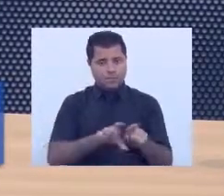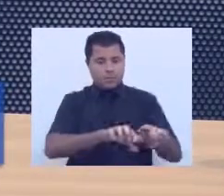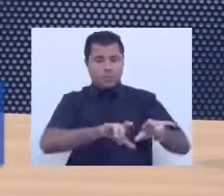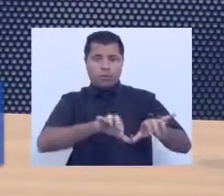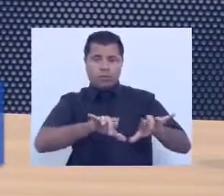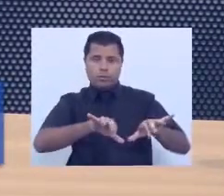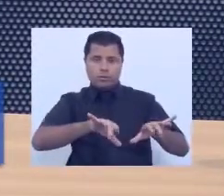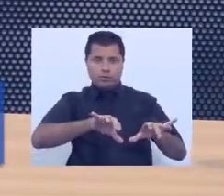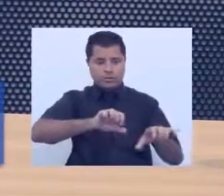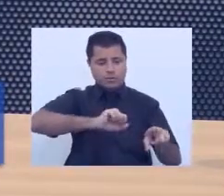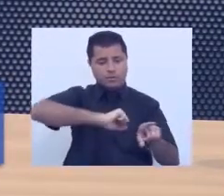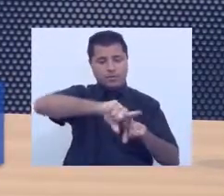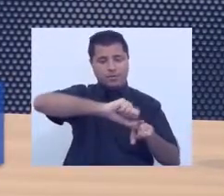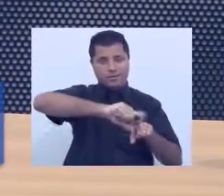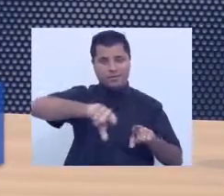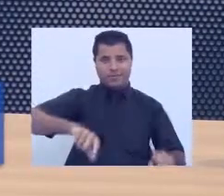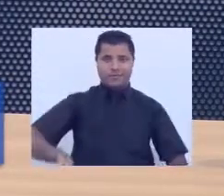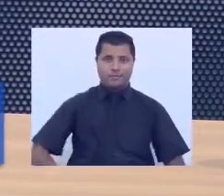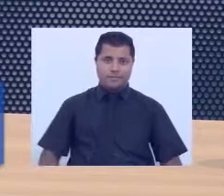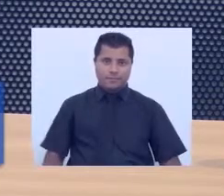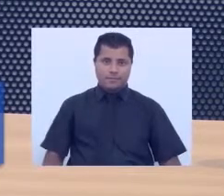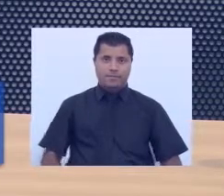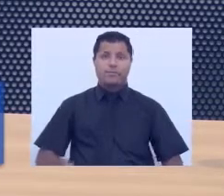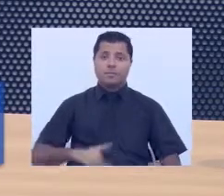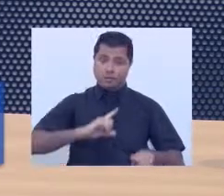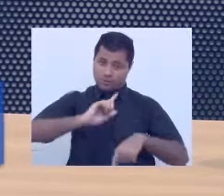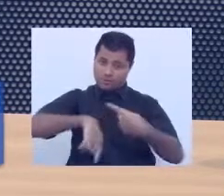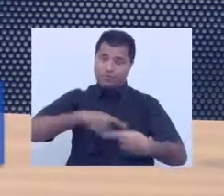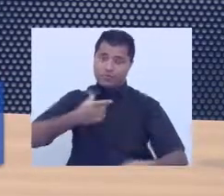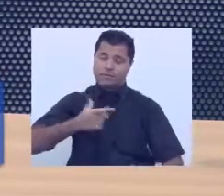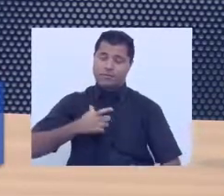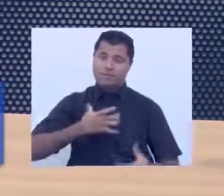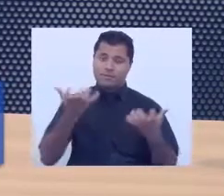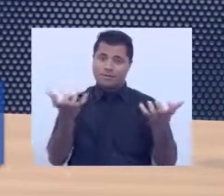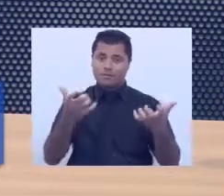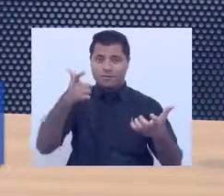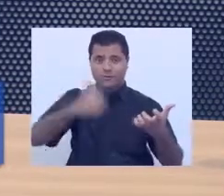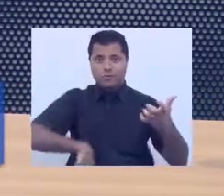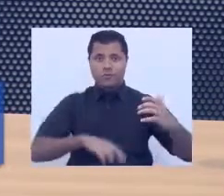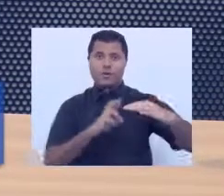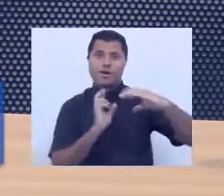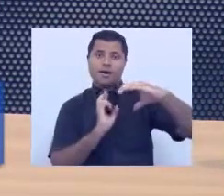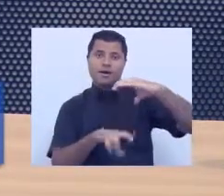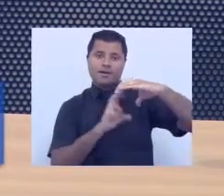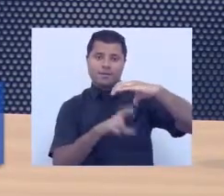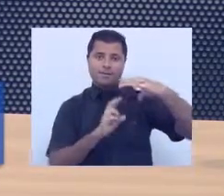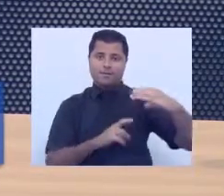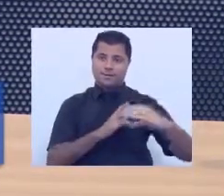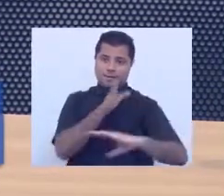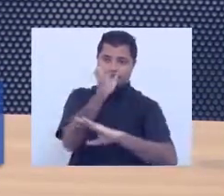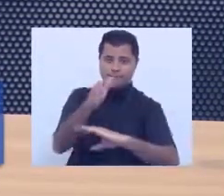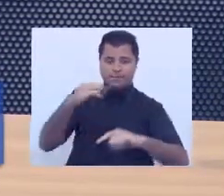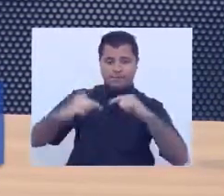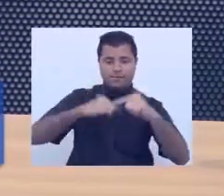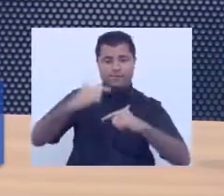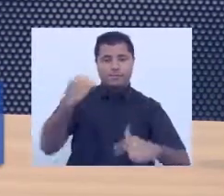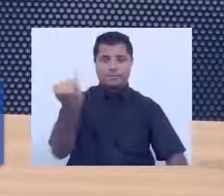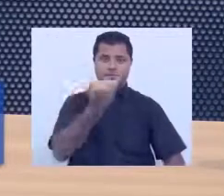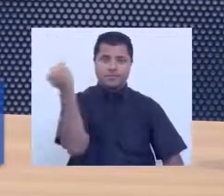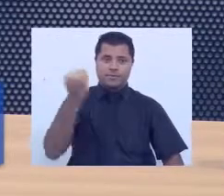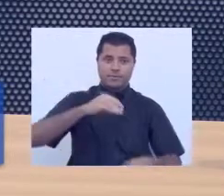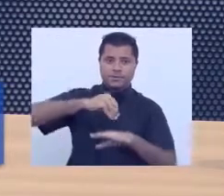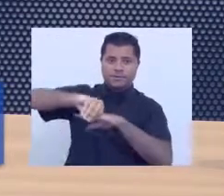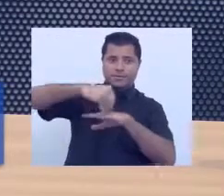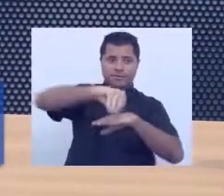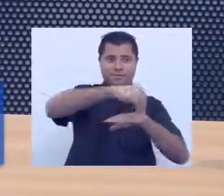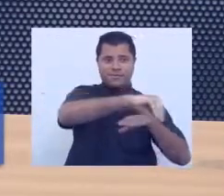ano, pretendemos ir mais uma vez para a Reatec. Foi um trabalho importante que fizemos lá de orientação.